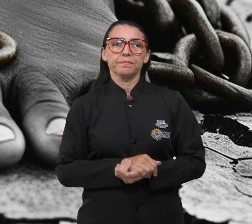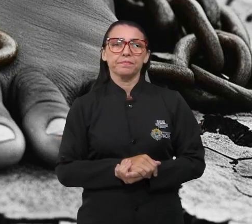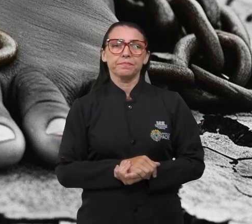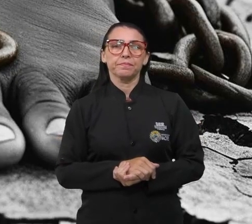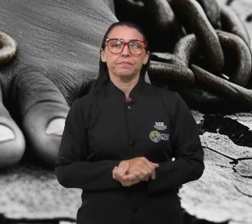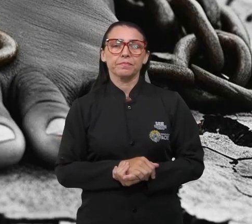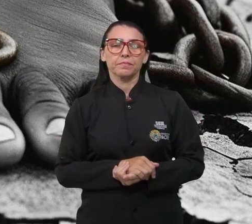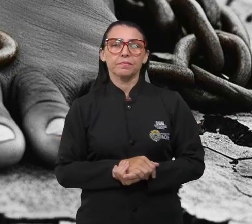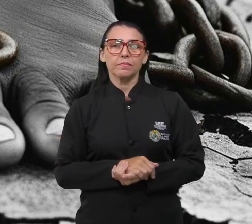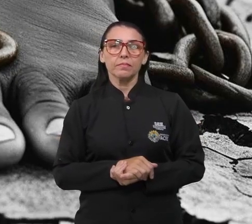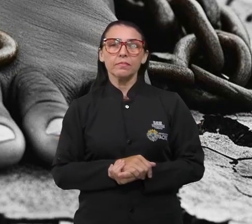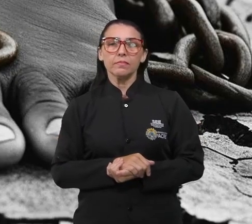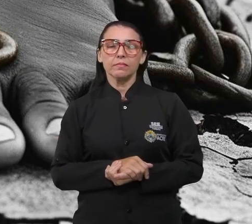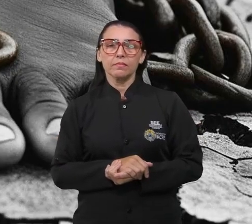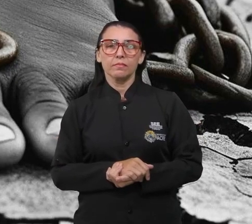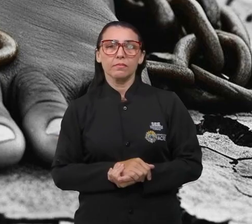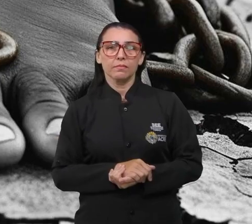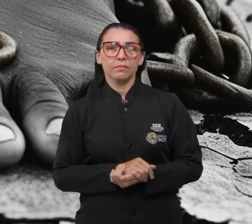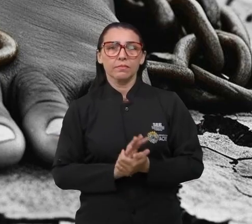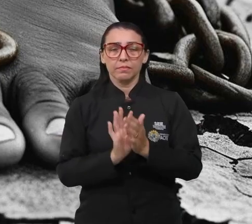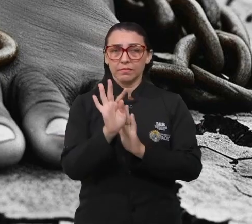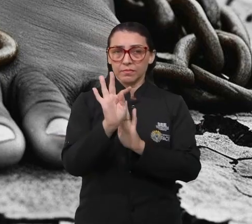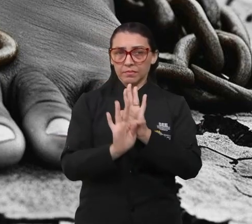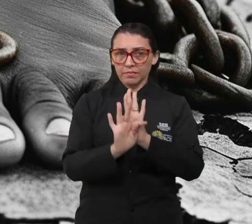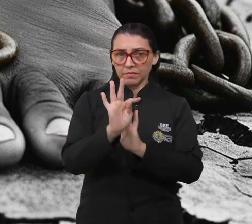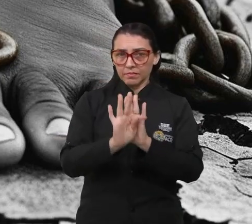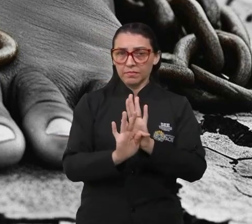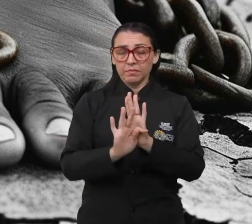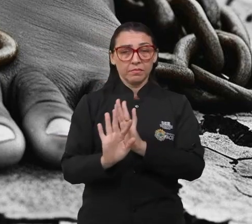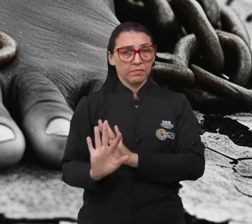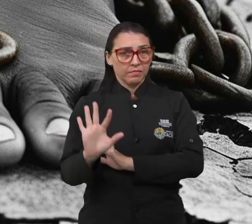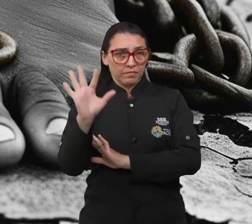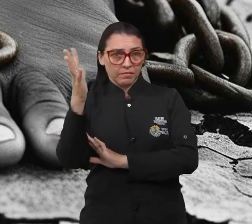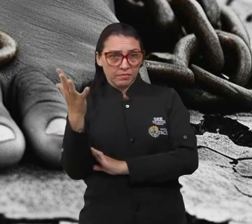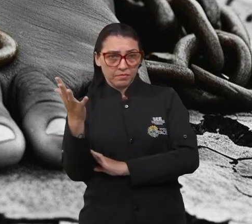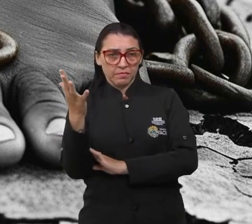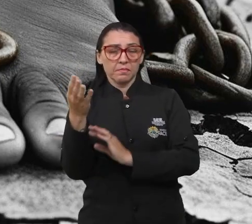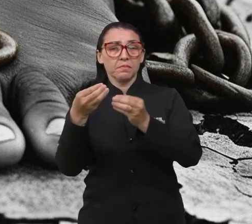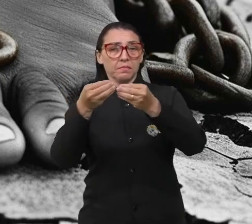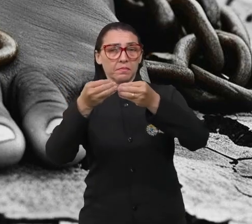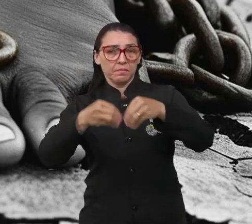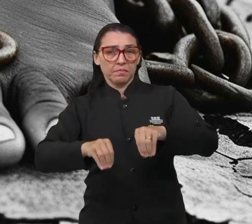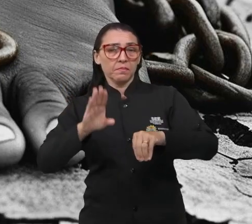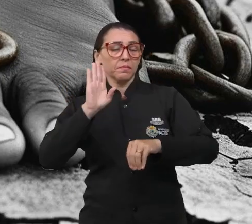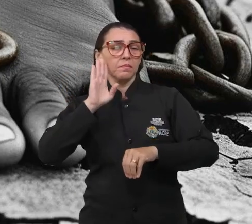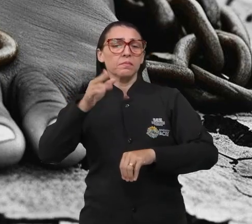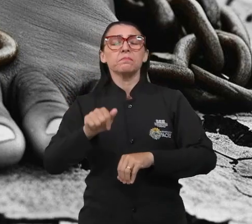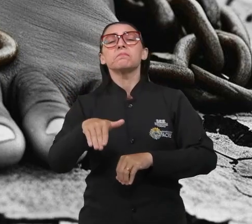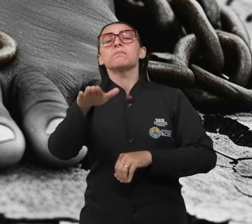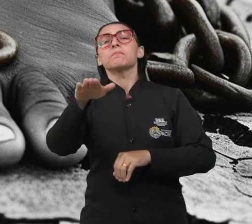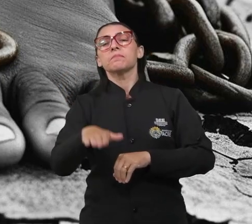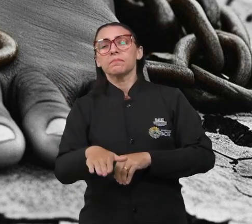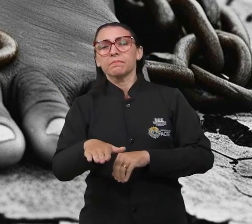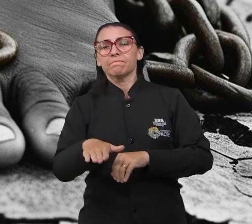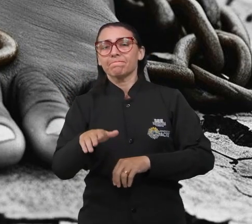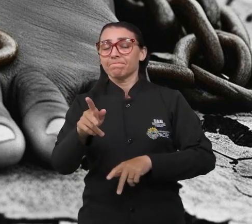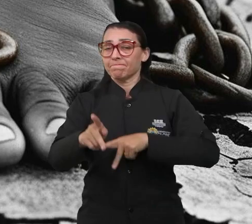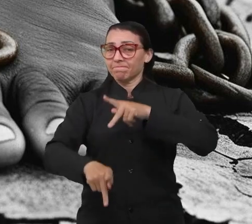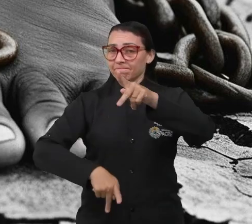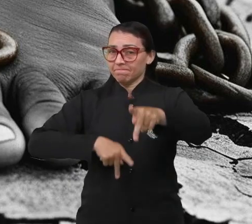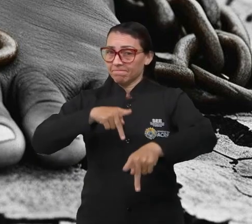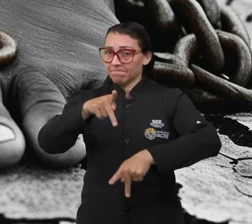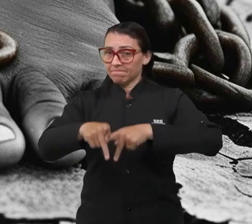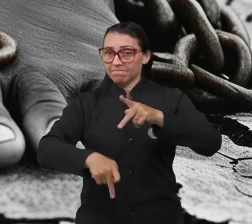o seguinte, o texto diz, essas situações atingem principalmente quem? As